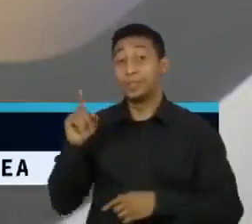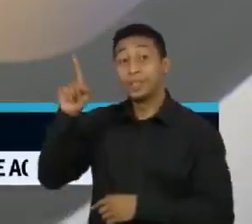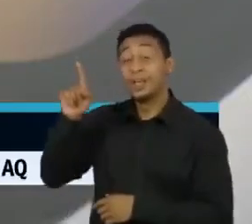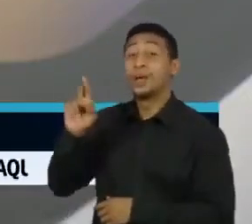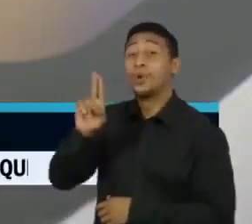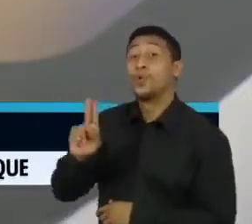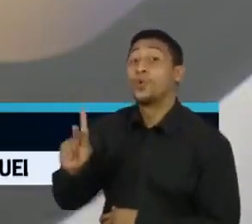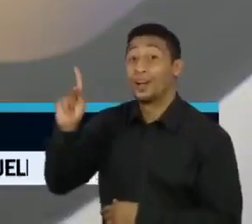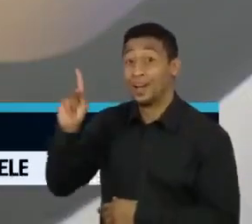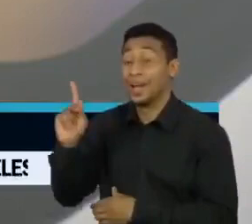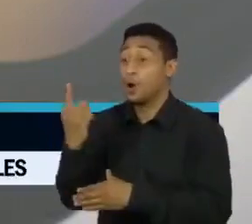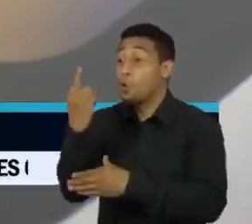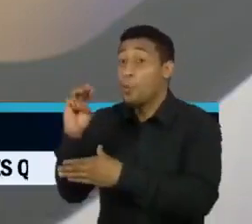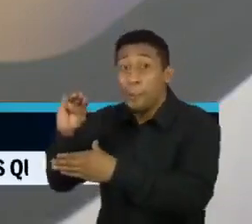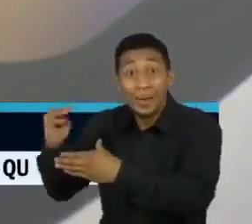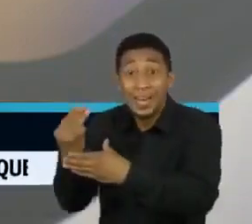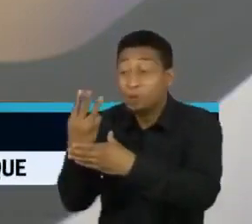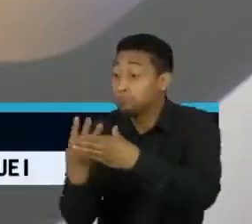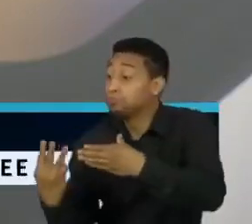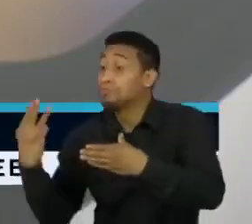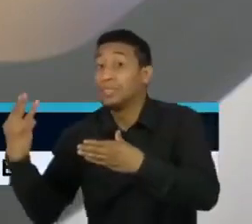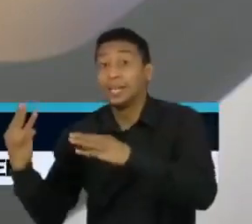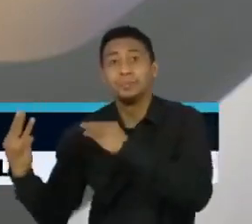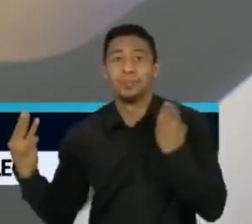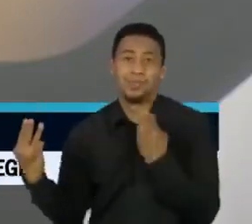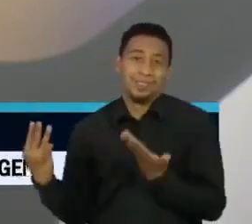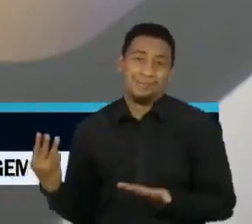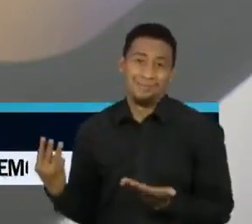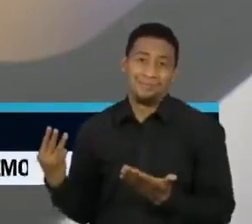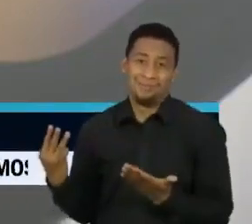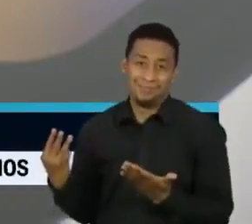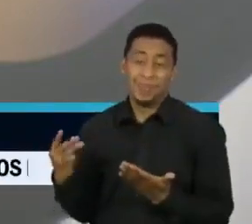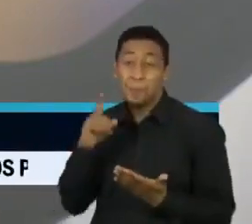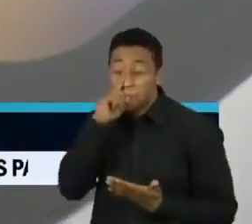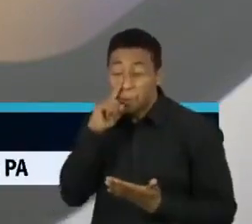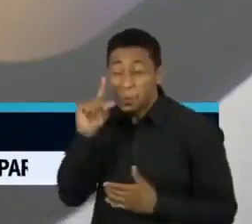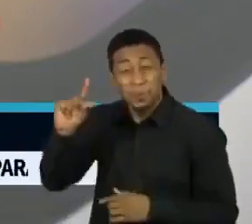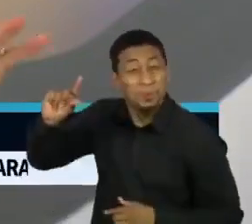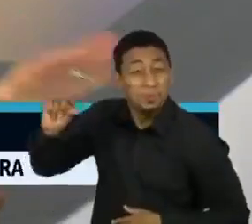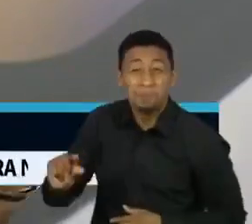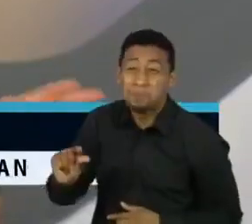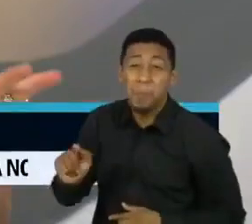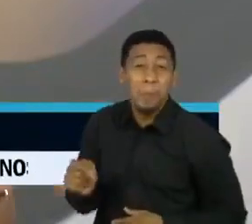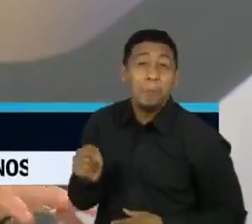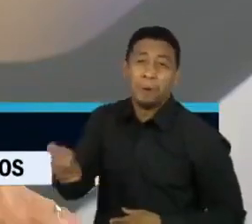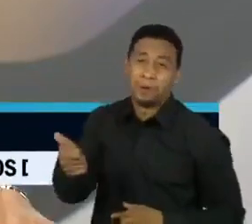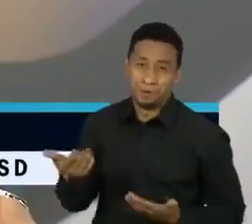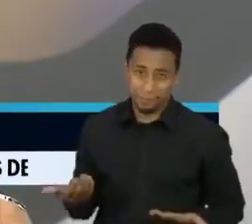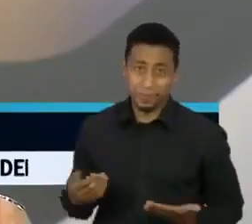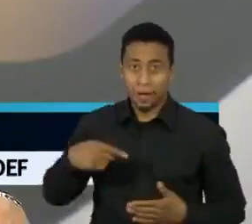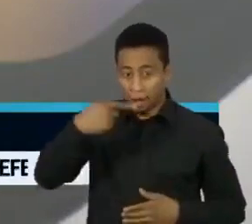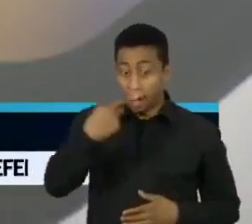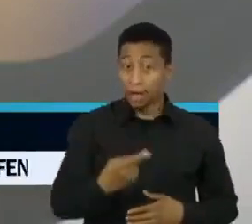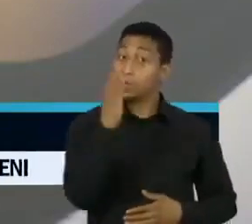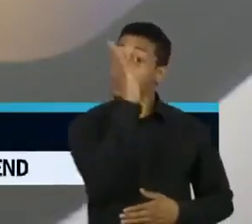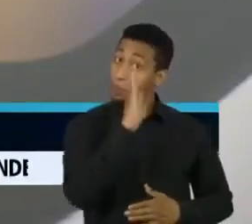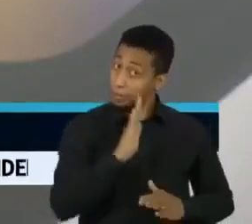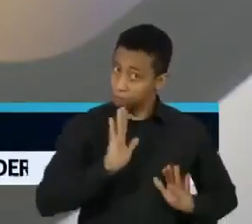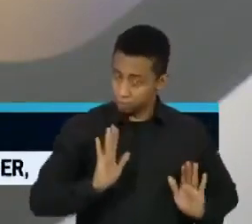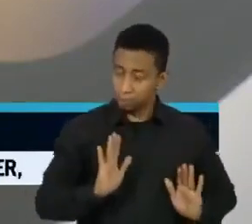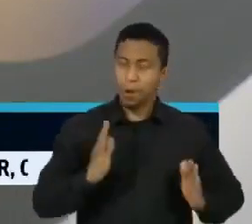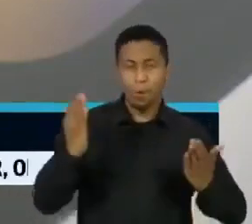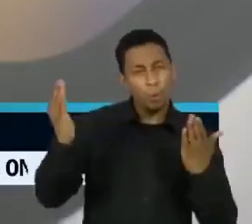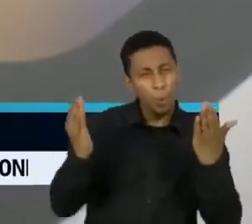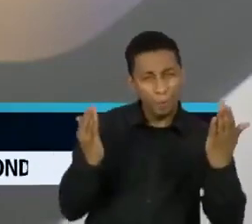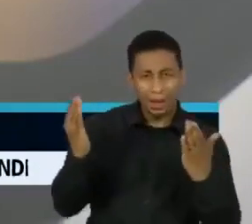3 por 1 milhão então aqui o risco de um adolescente por convide eu mandei o que a doença é bem mais leve